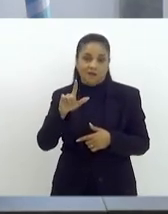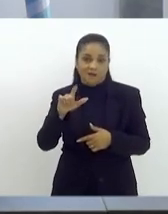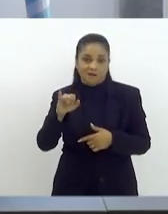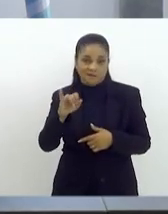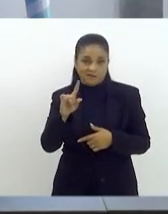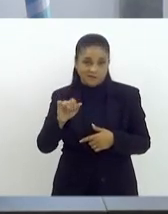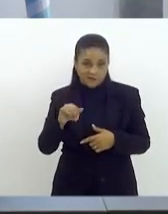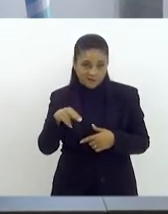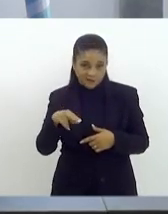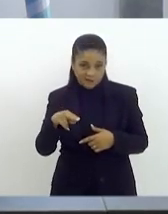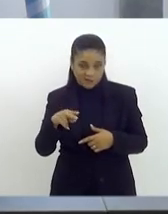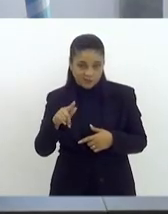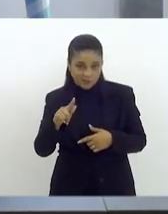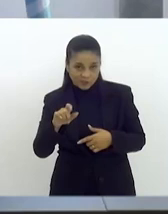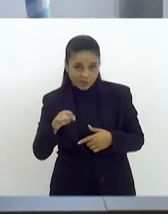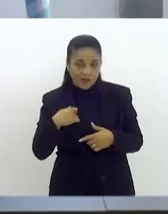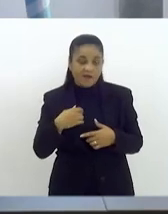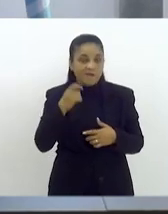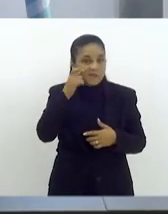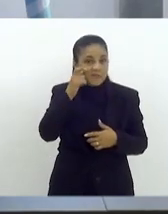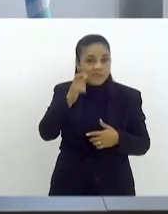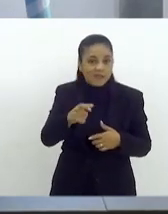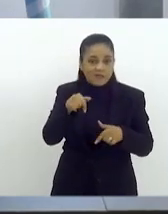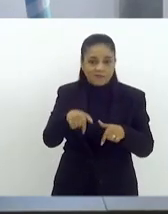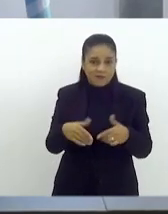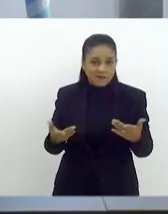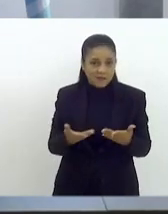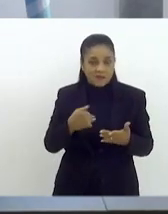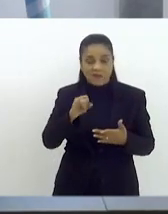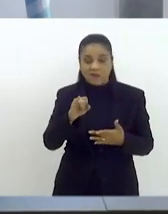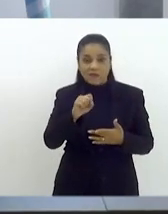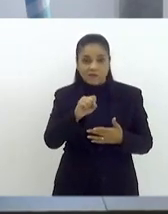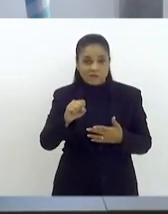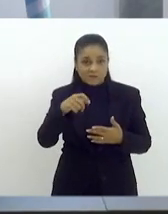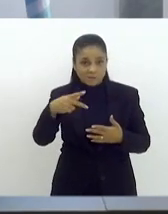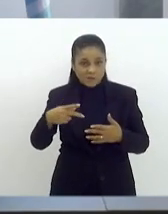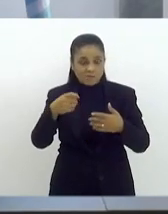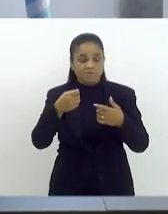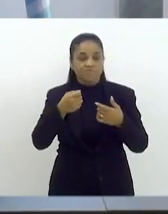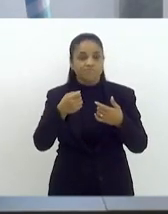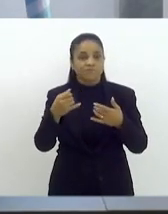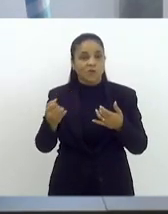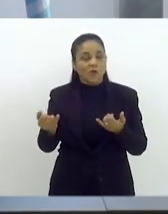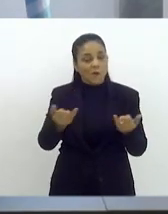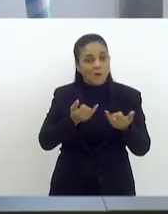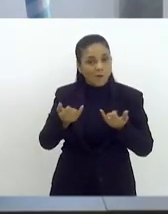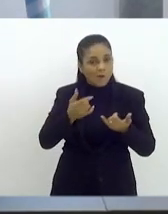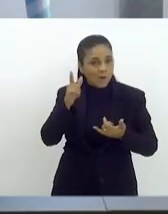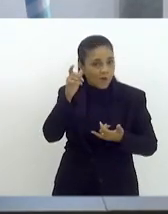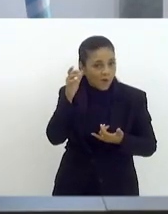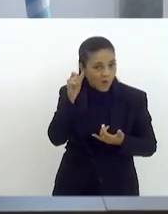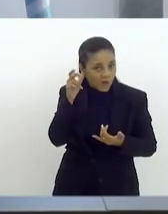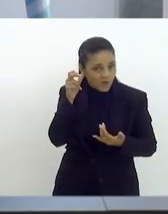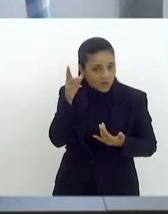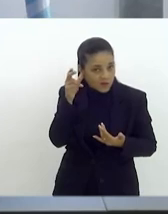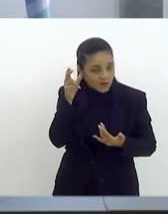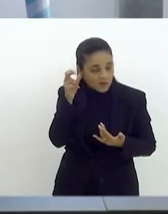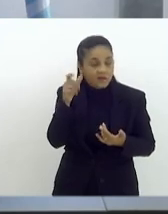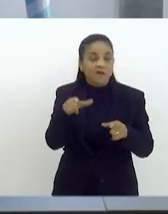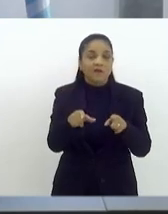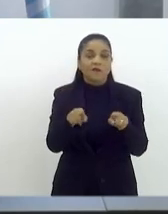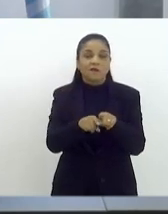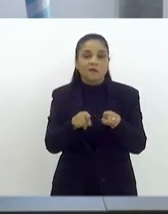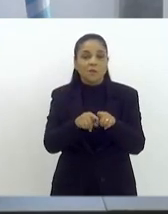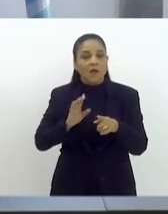aqui é ouvir o SPE naquilo que nós podemos contribuir então é muito importante que a gente